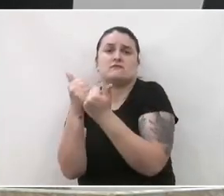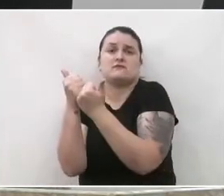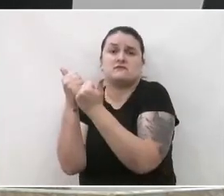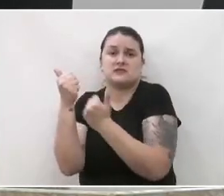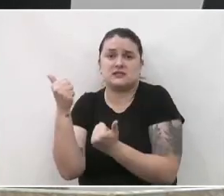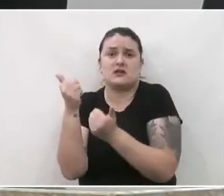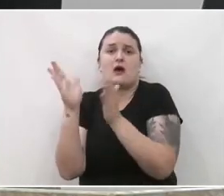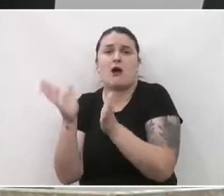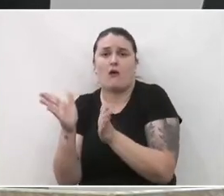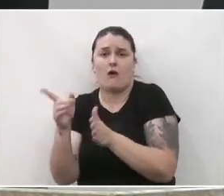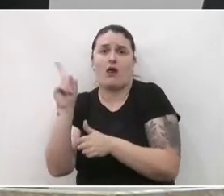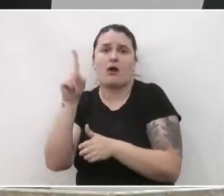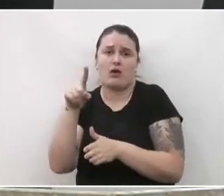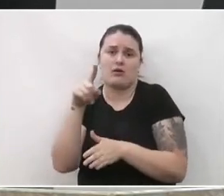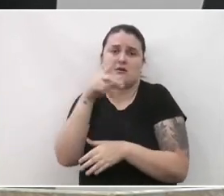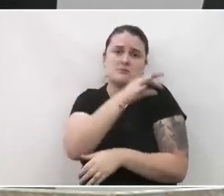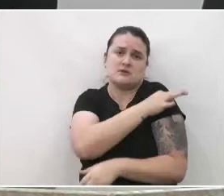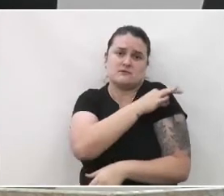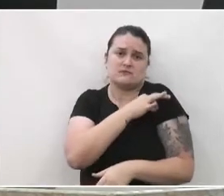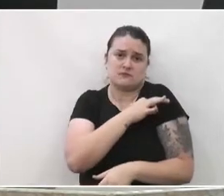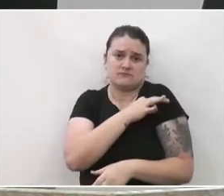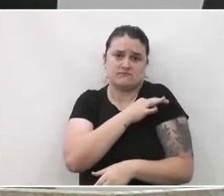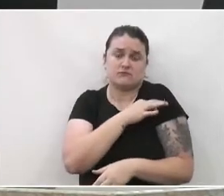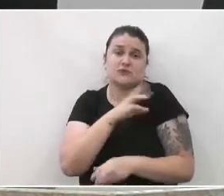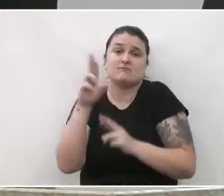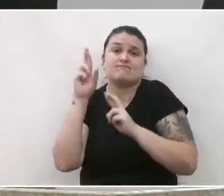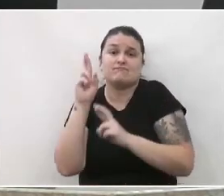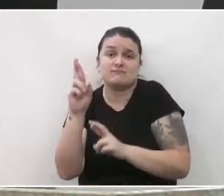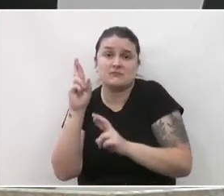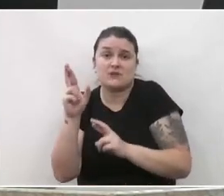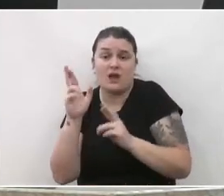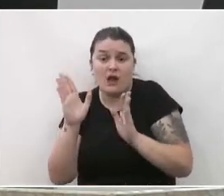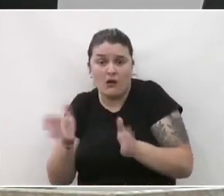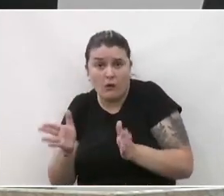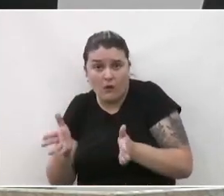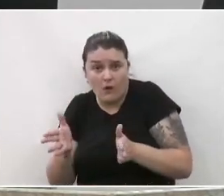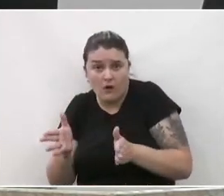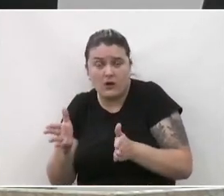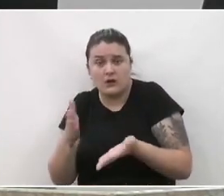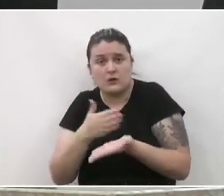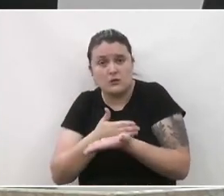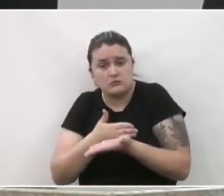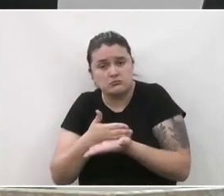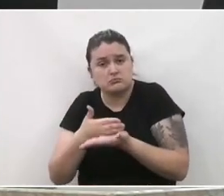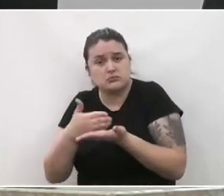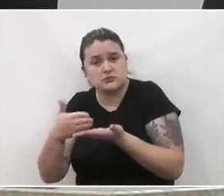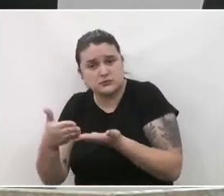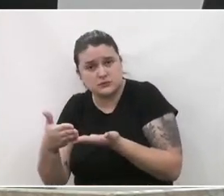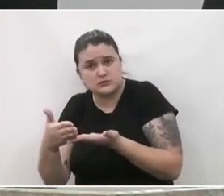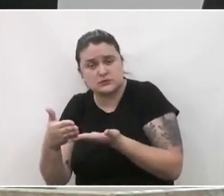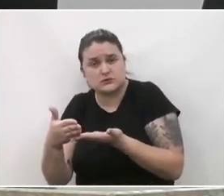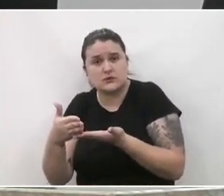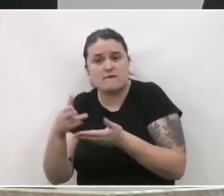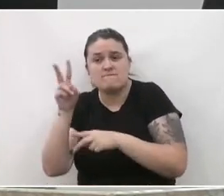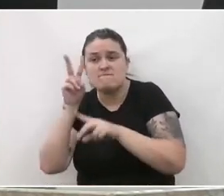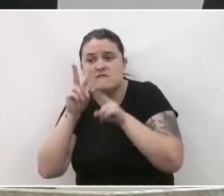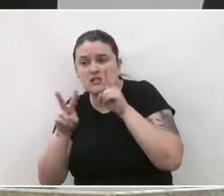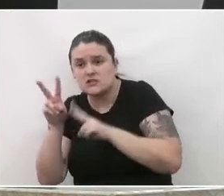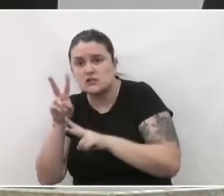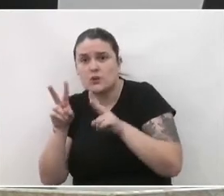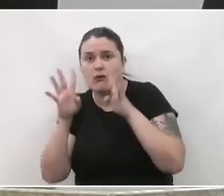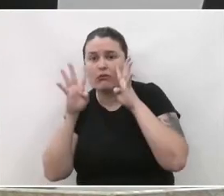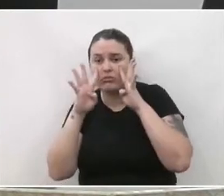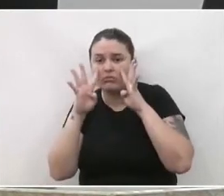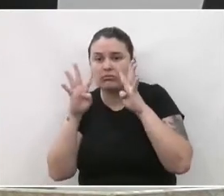agora é prefeito, nessa questão. E esperamos que agora que está sendo visto com mais